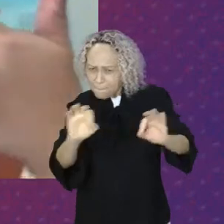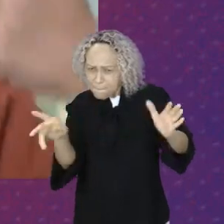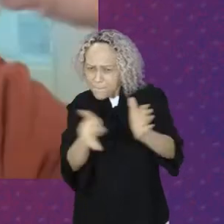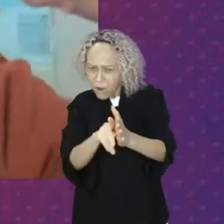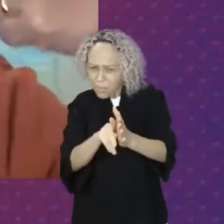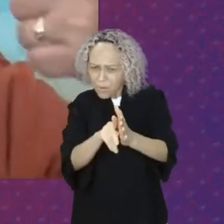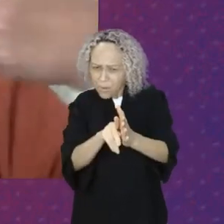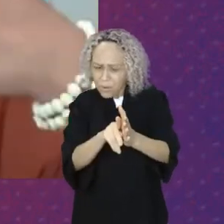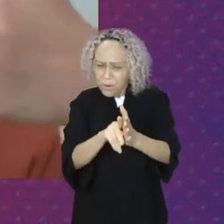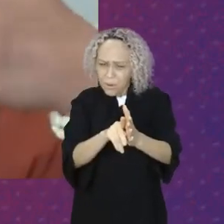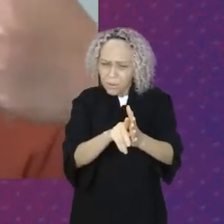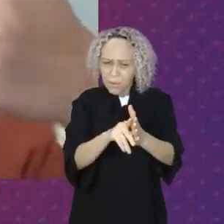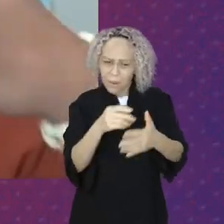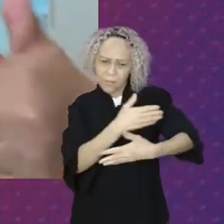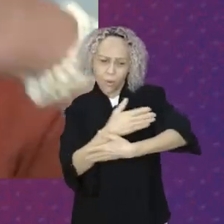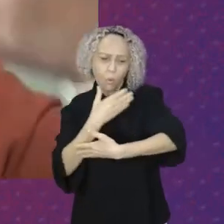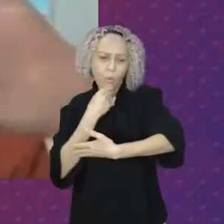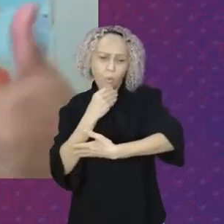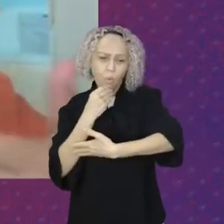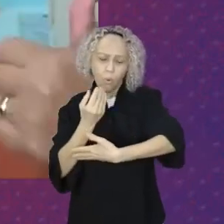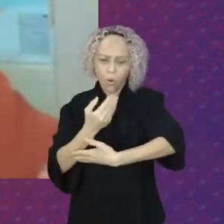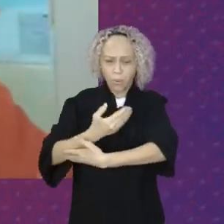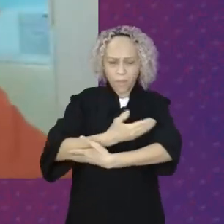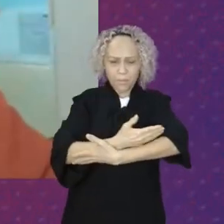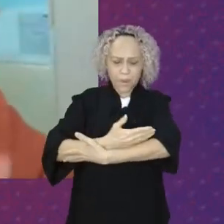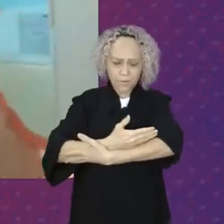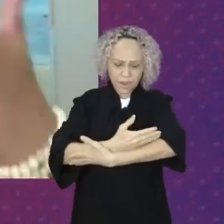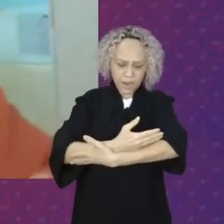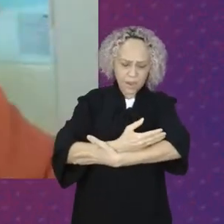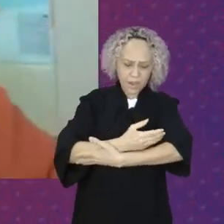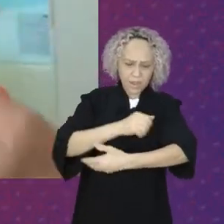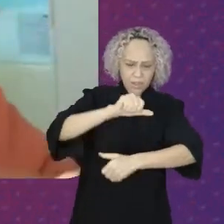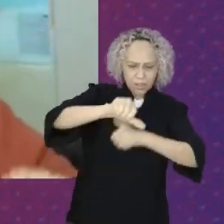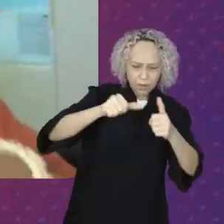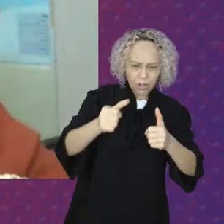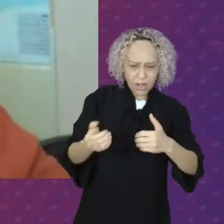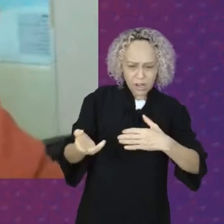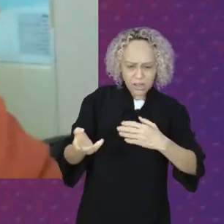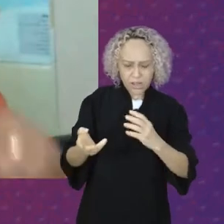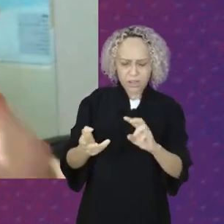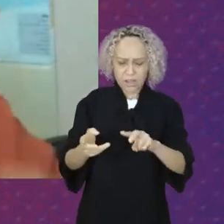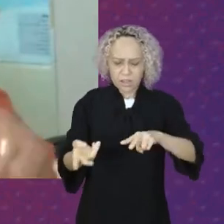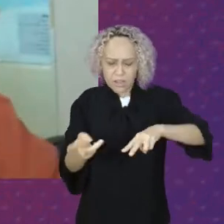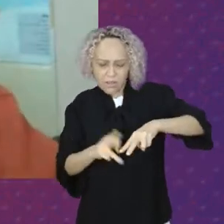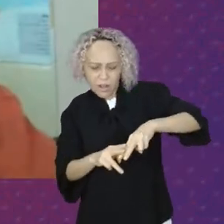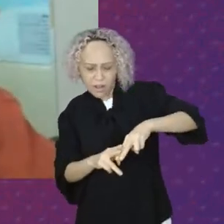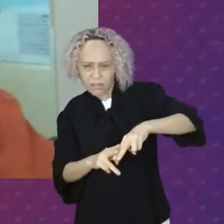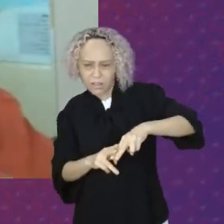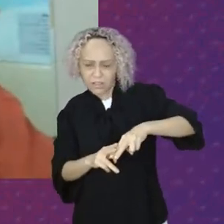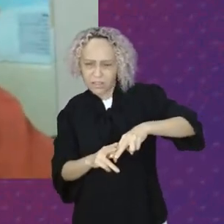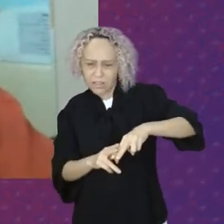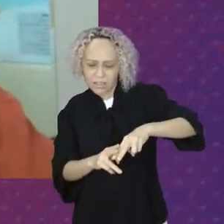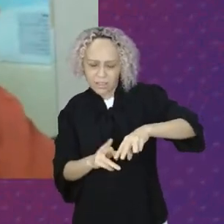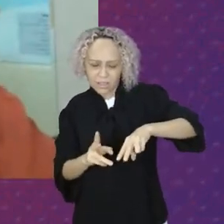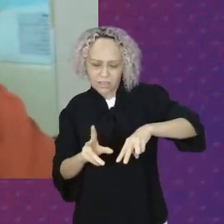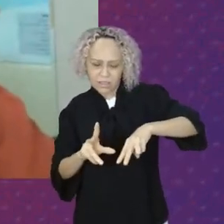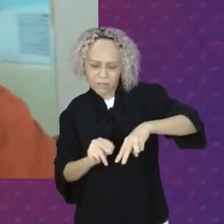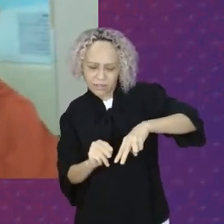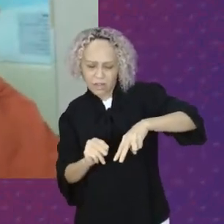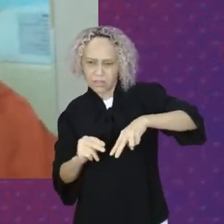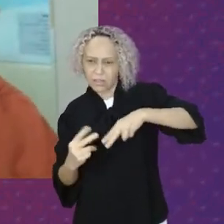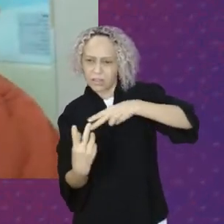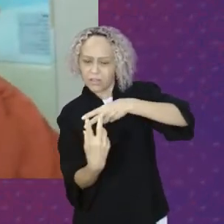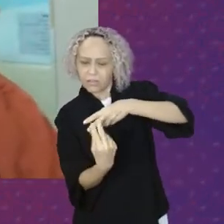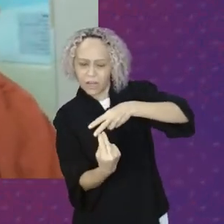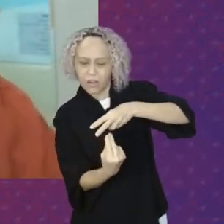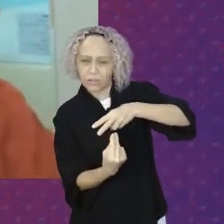mulheres são super a favor que o homem entre e troque, porque elas sabem que a responsabilidade o tempo todo ela é nossa.